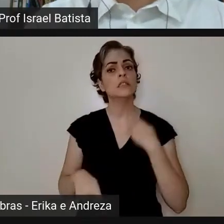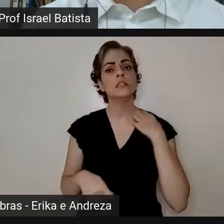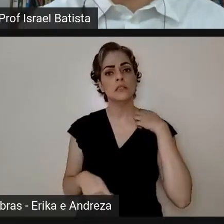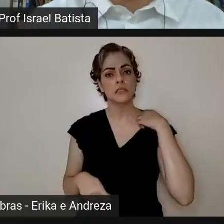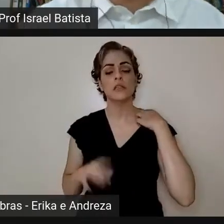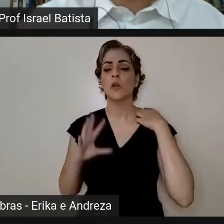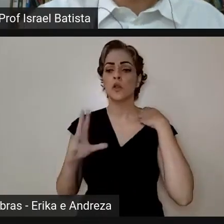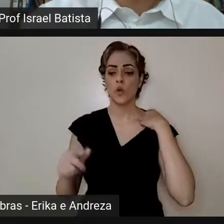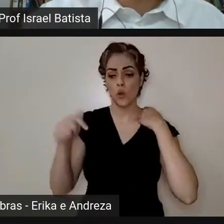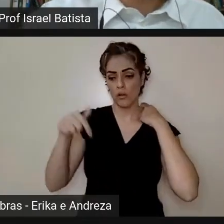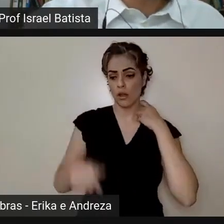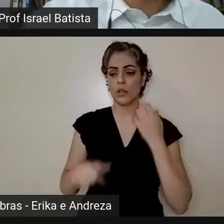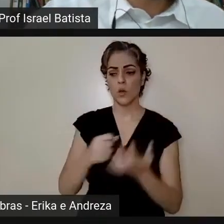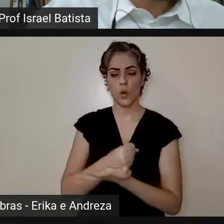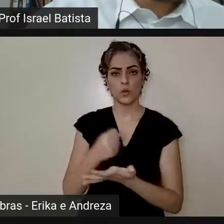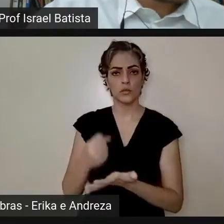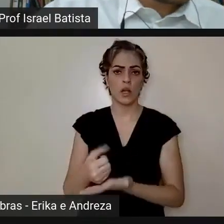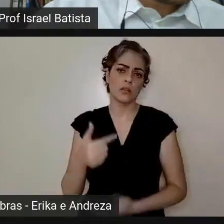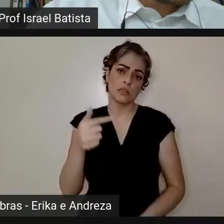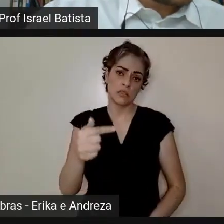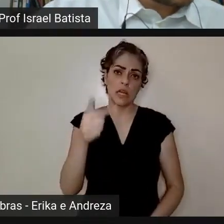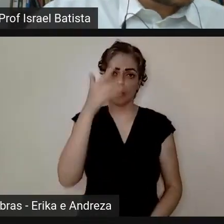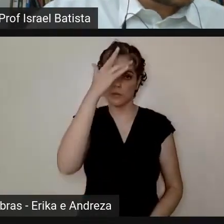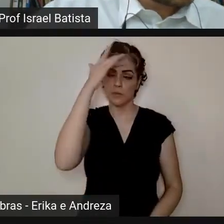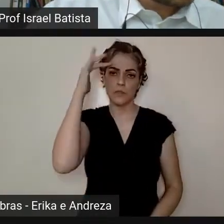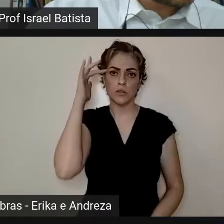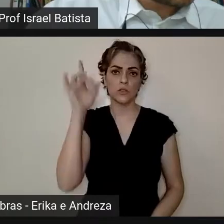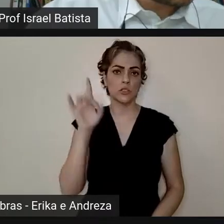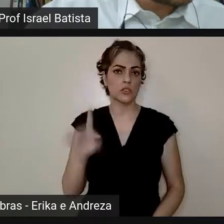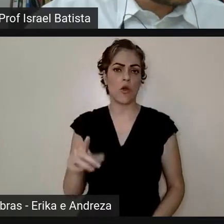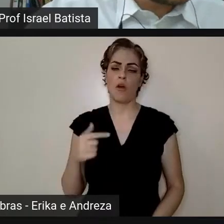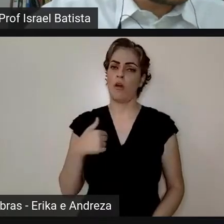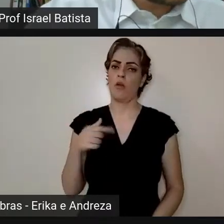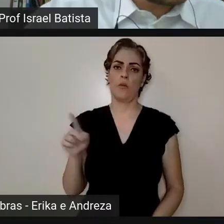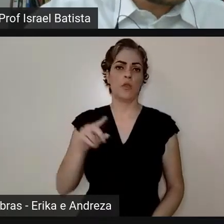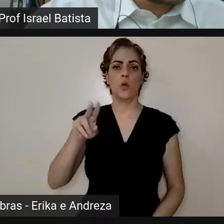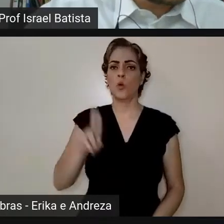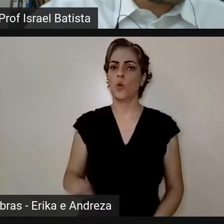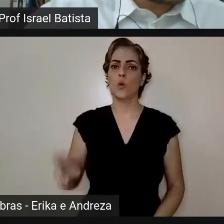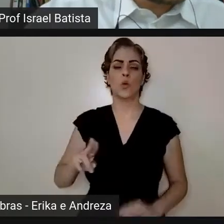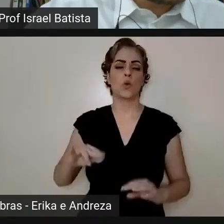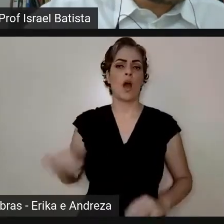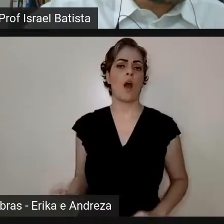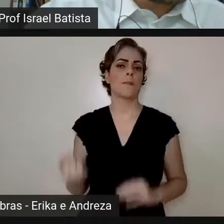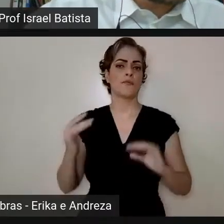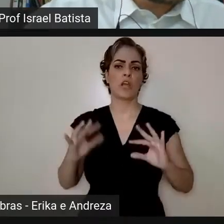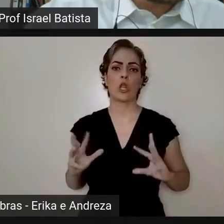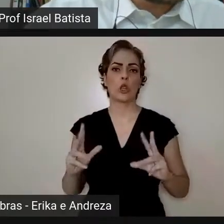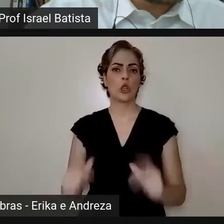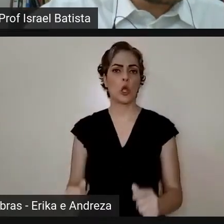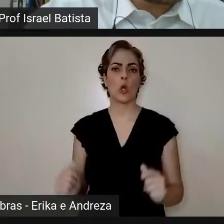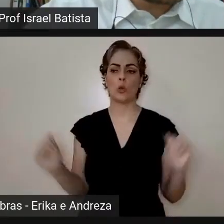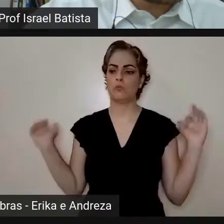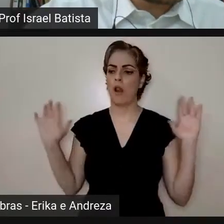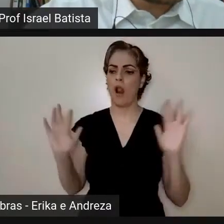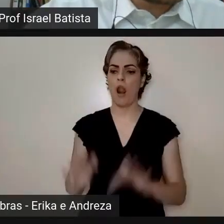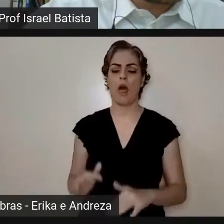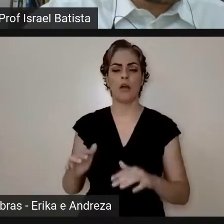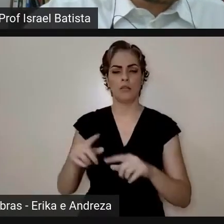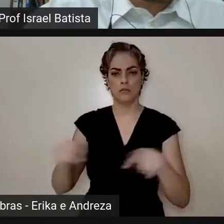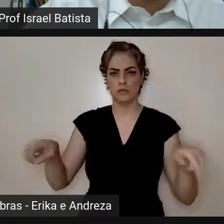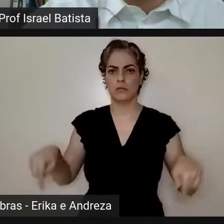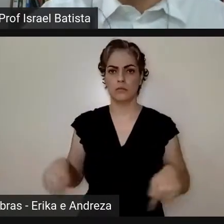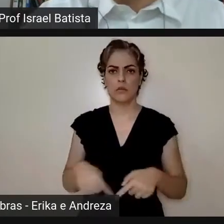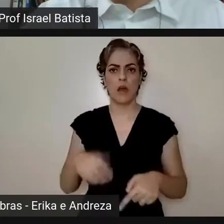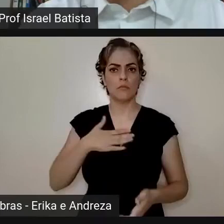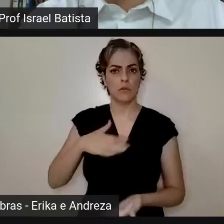contratei, todo mundo não, são só 7, né, porque eu não uso as regalias que os políticos em geral usam de lotear o seu gabinete. No meu são